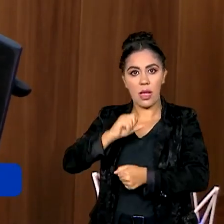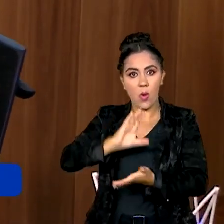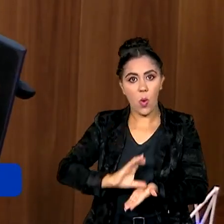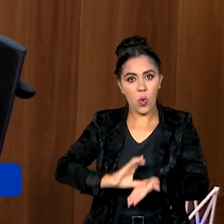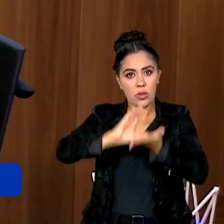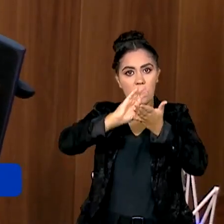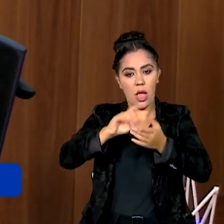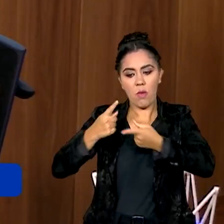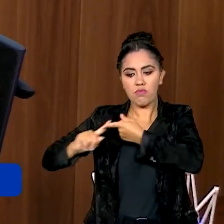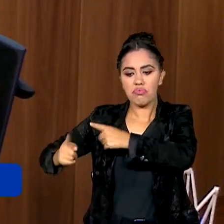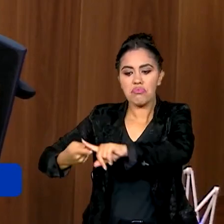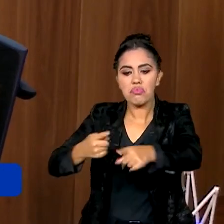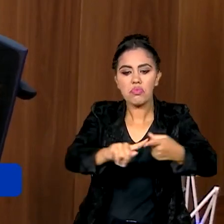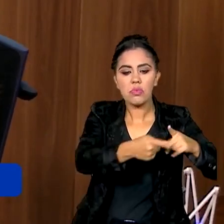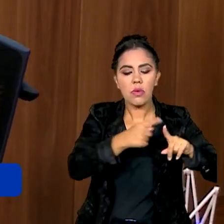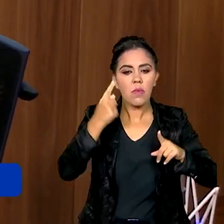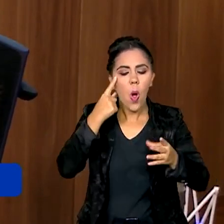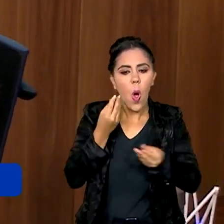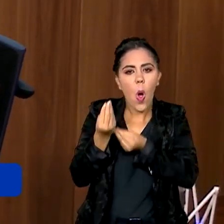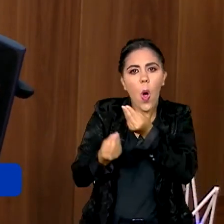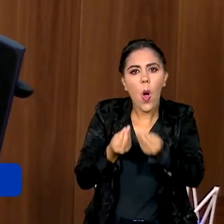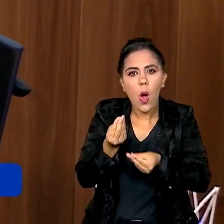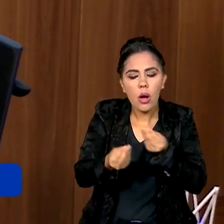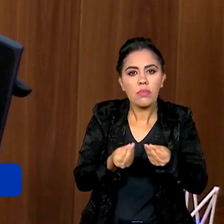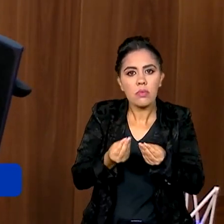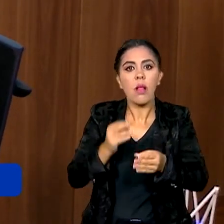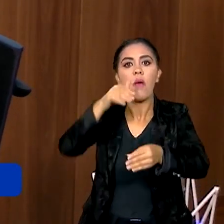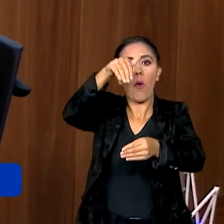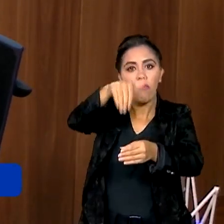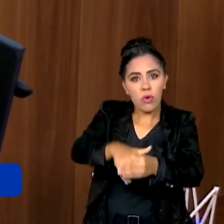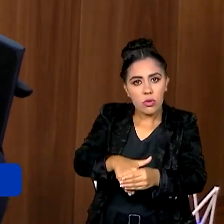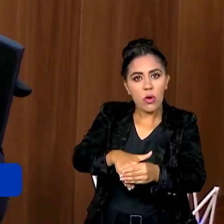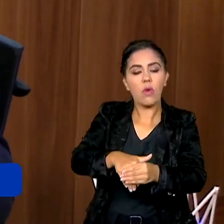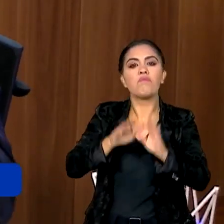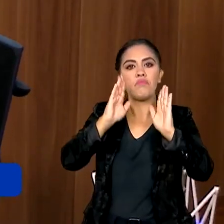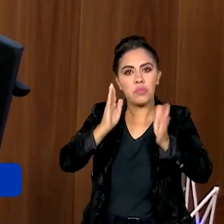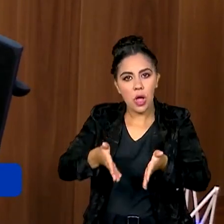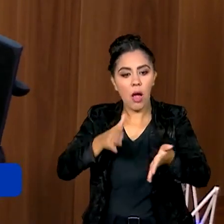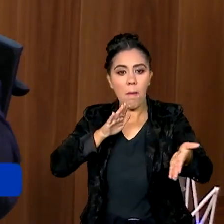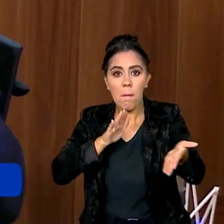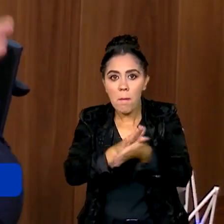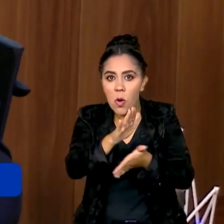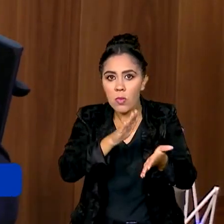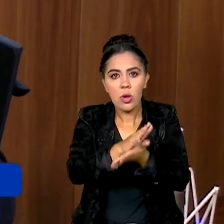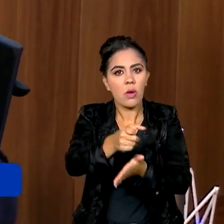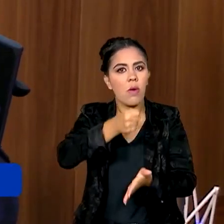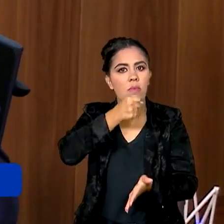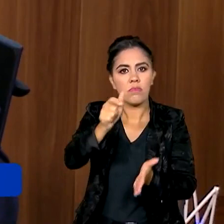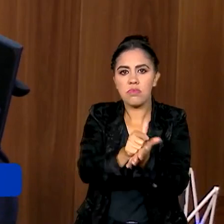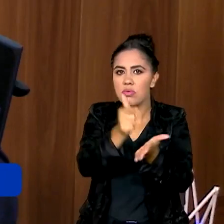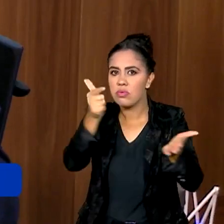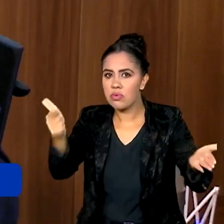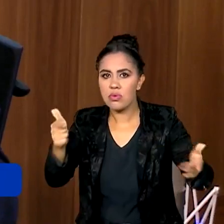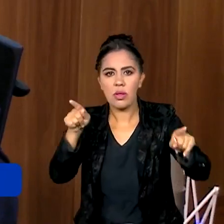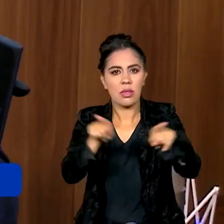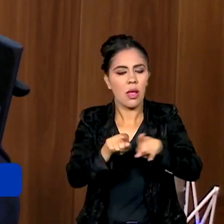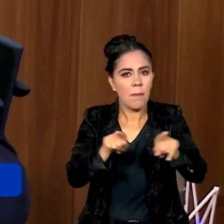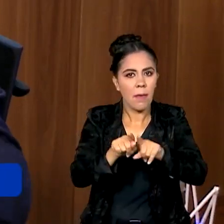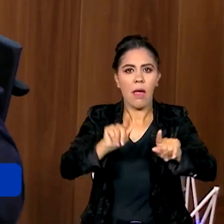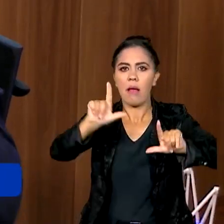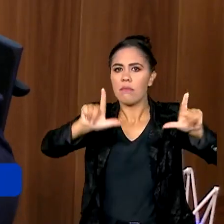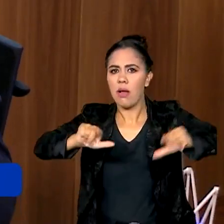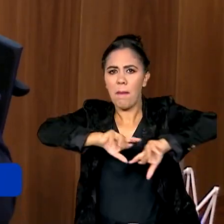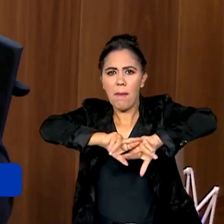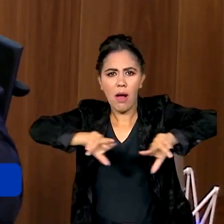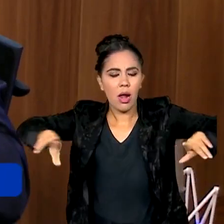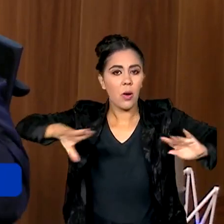O Conselho se reuniu, votou, publicou em todos os veículos de divulgação no